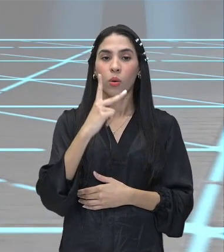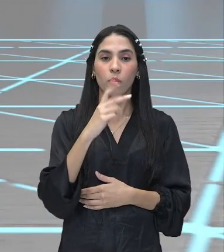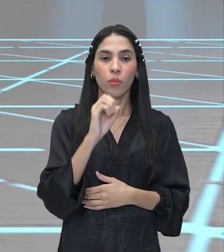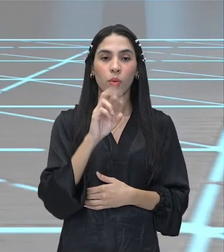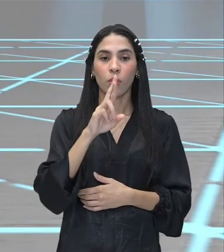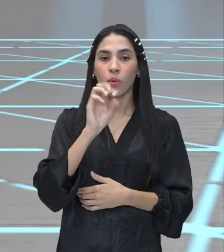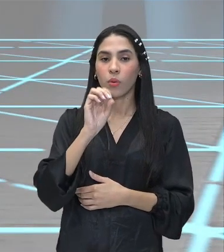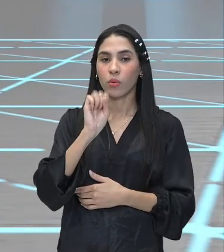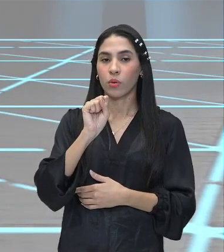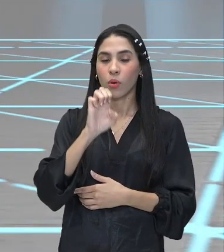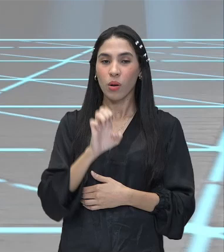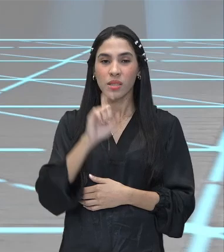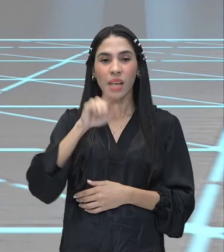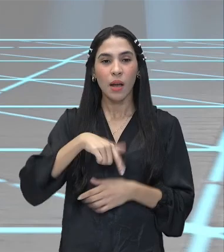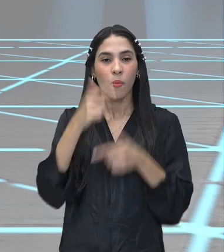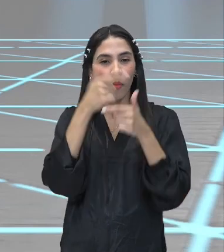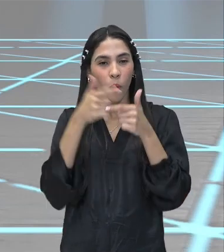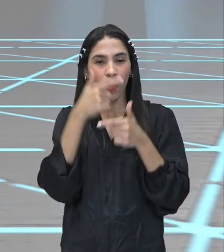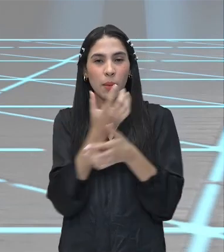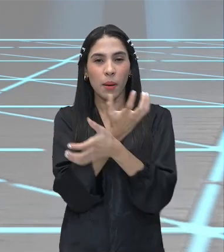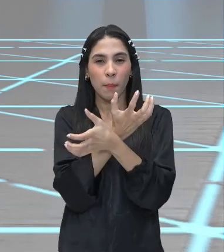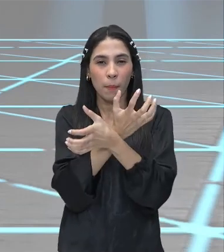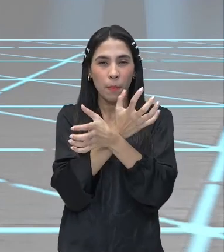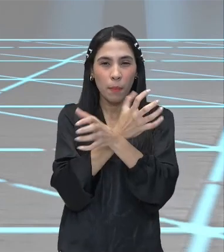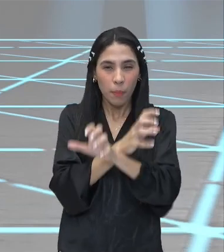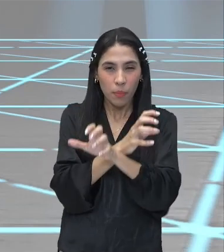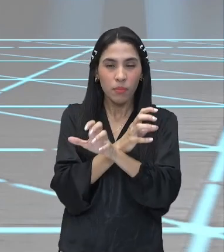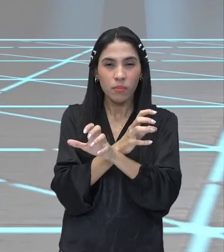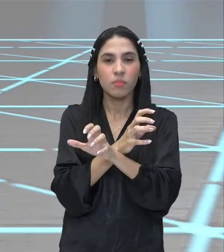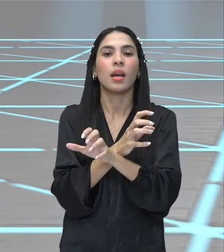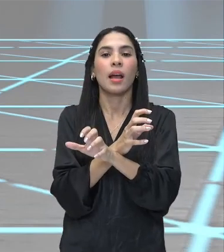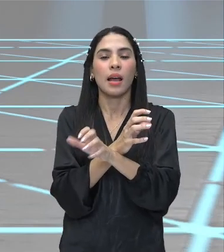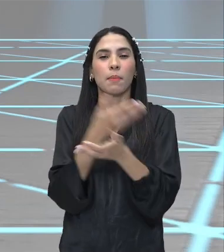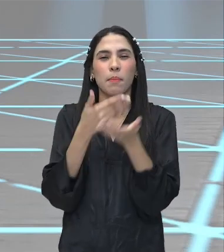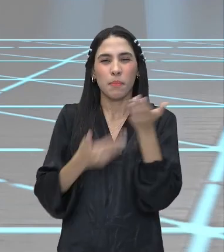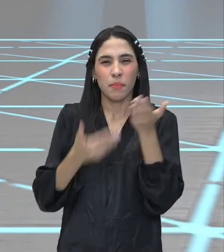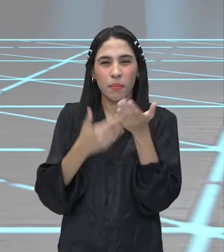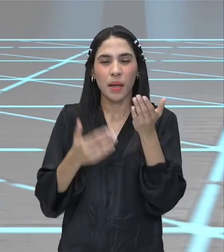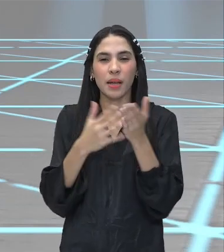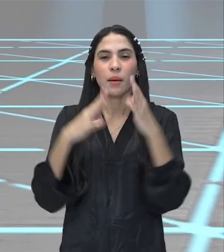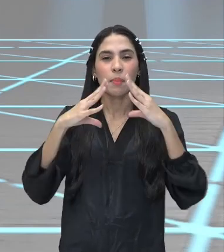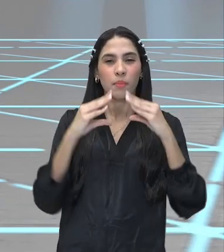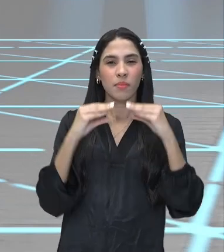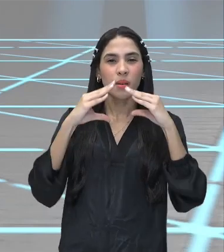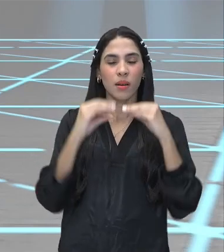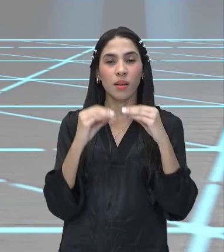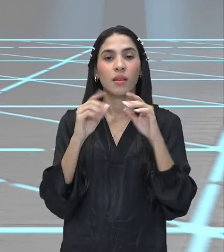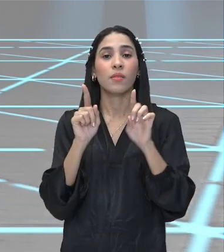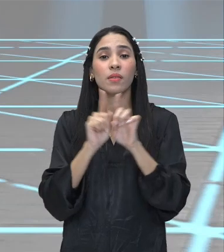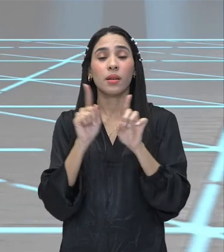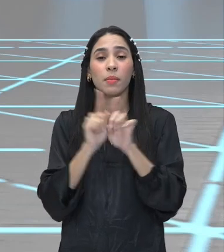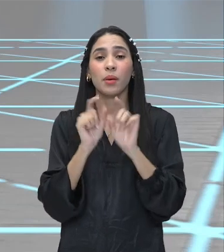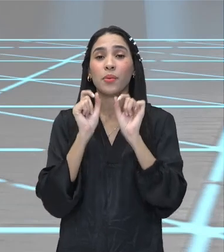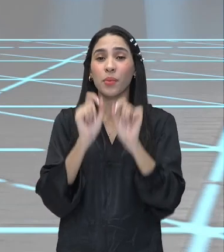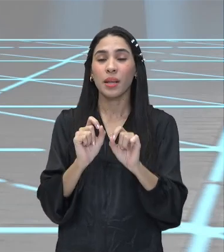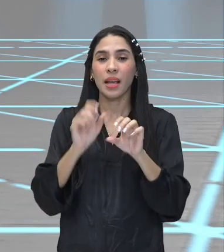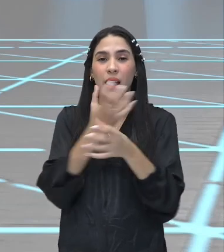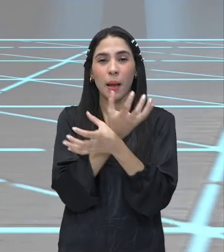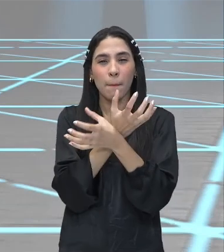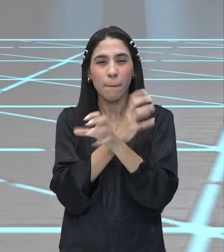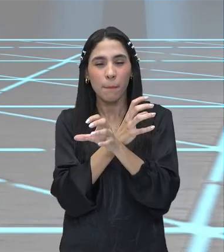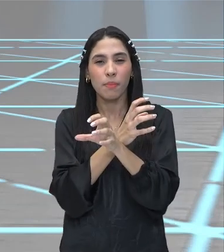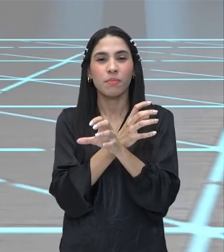condição médica que faz com que os ossos se tornem mais porosos e percam a densidade, o que faz com que eles se quebrem com